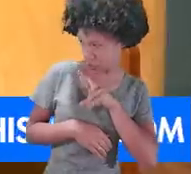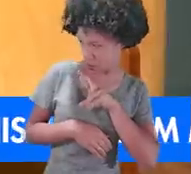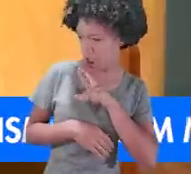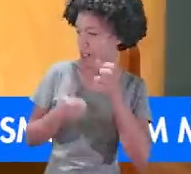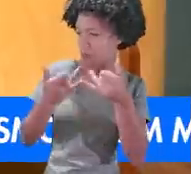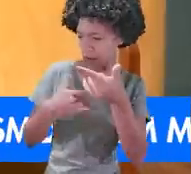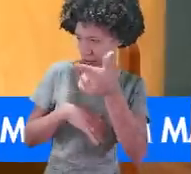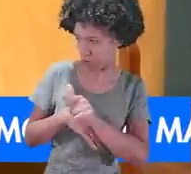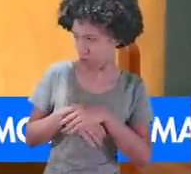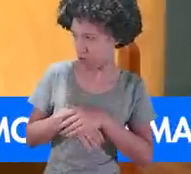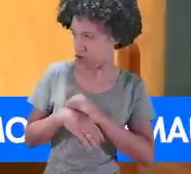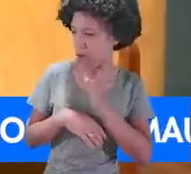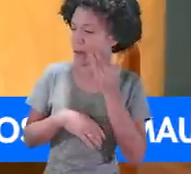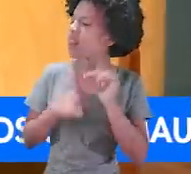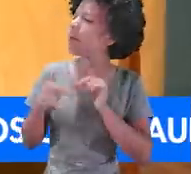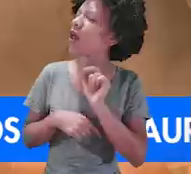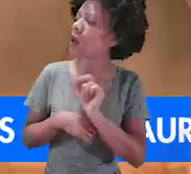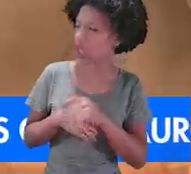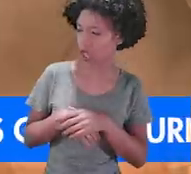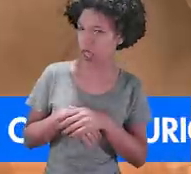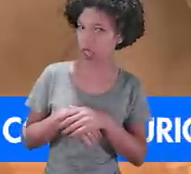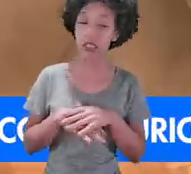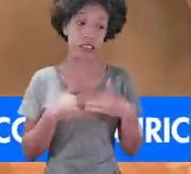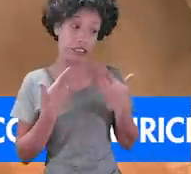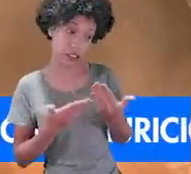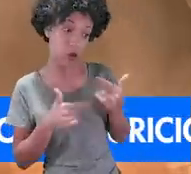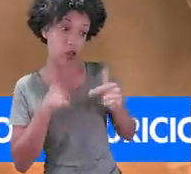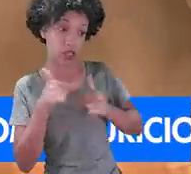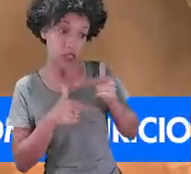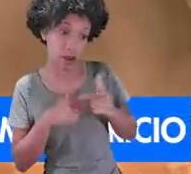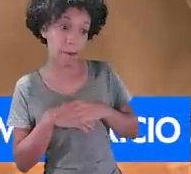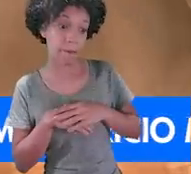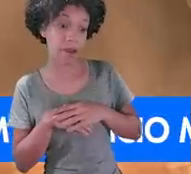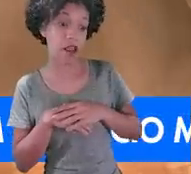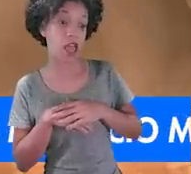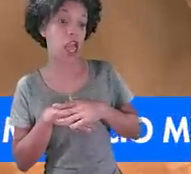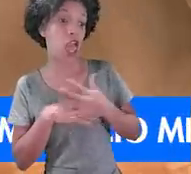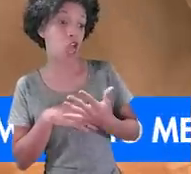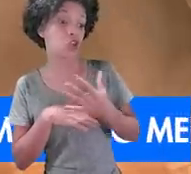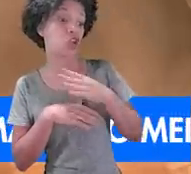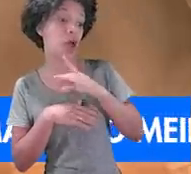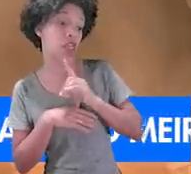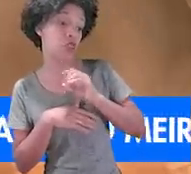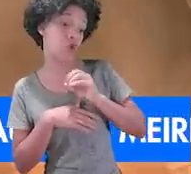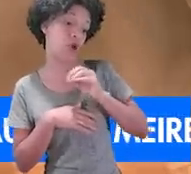explica aí de novo, pro pessoal não entender. Você trabalha com o quê? Então, eu trabalho de encordoador. Até difícil de